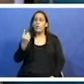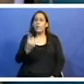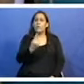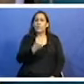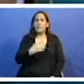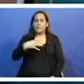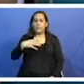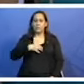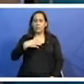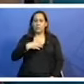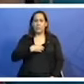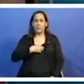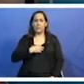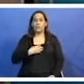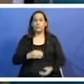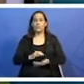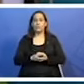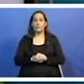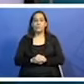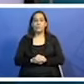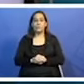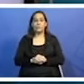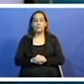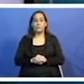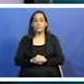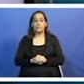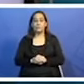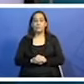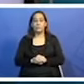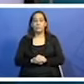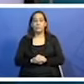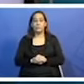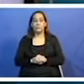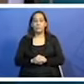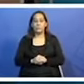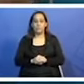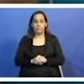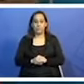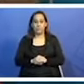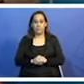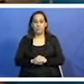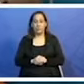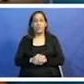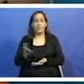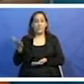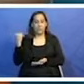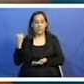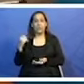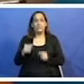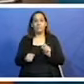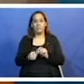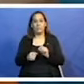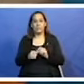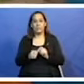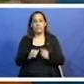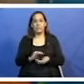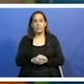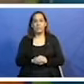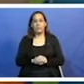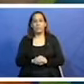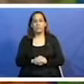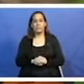vida é o que cada um sente, certo? Lembra a última estrofe? Nós já circulamos, tarefa